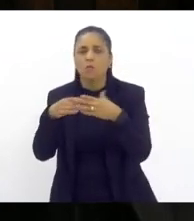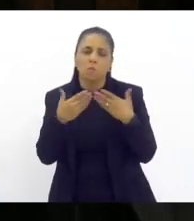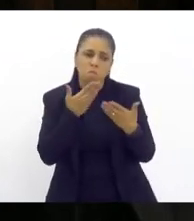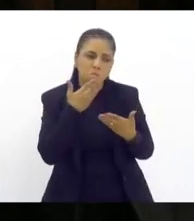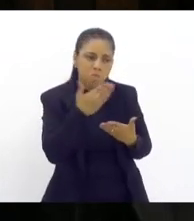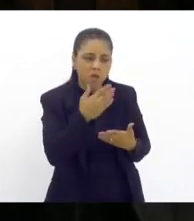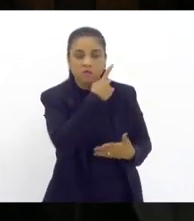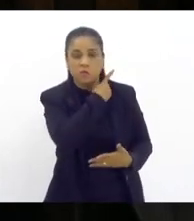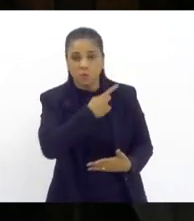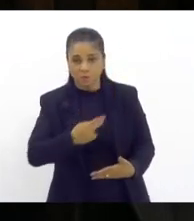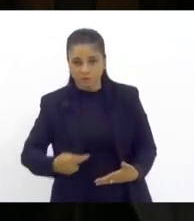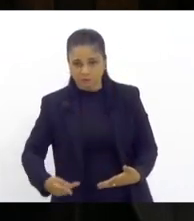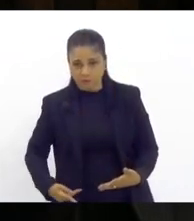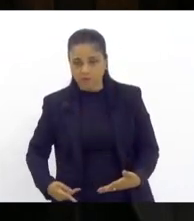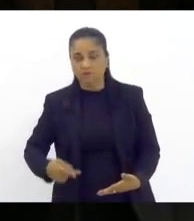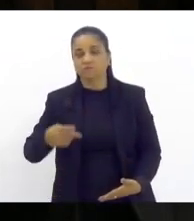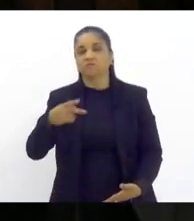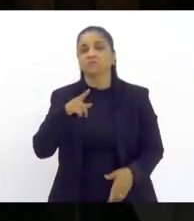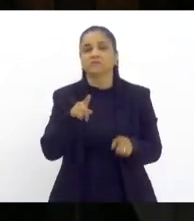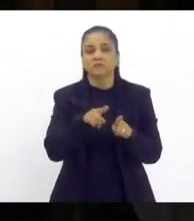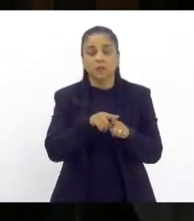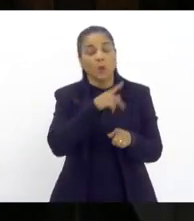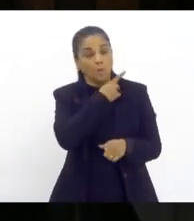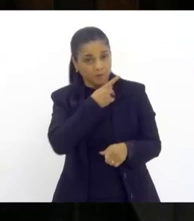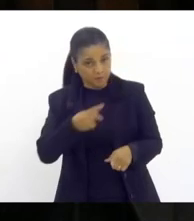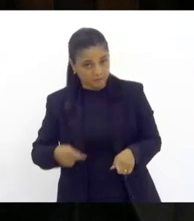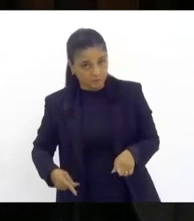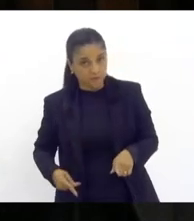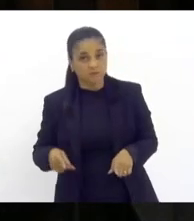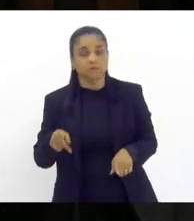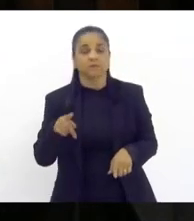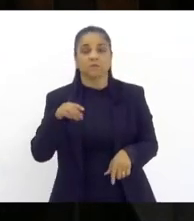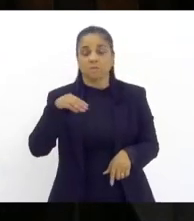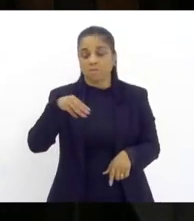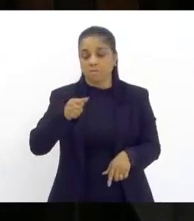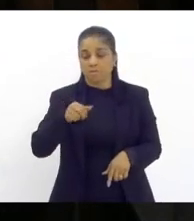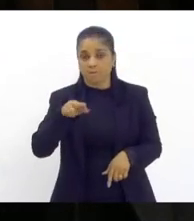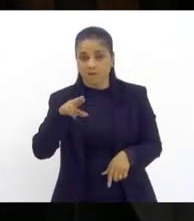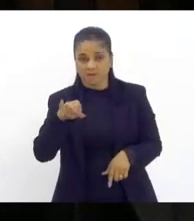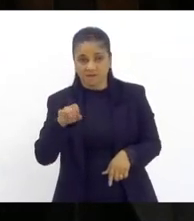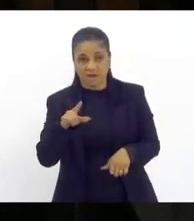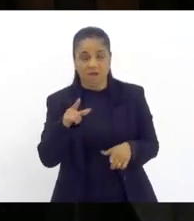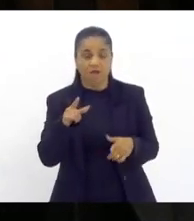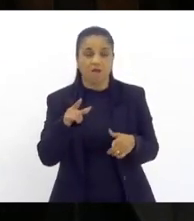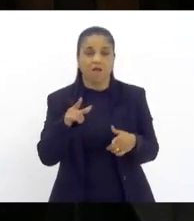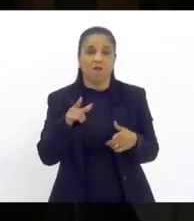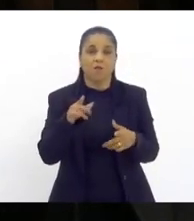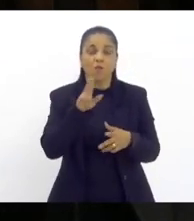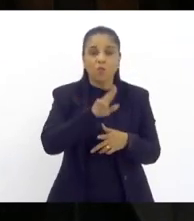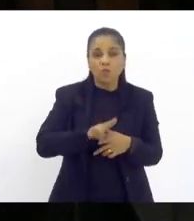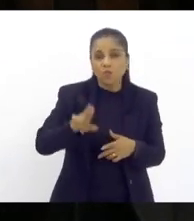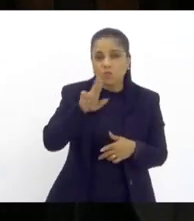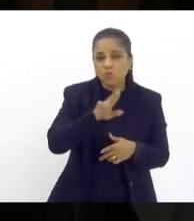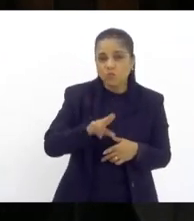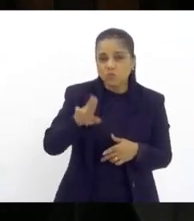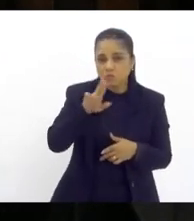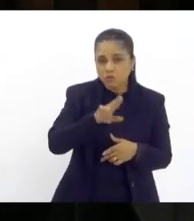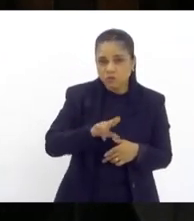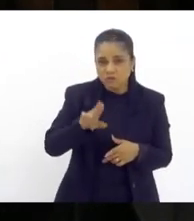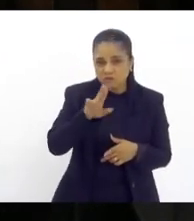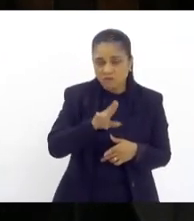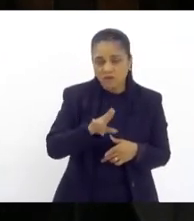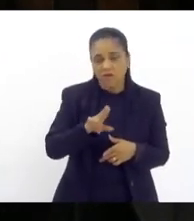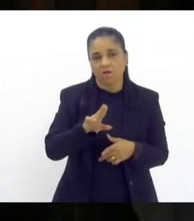também, Rodrigo Bacelar, no sentido de que possamos, de alguma forma, ou utilizarmos o dispositivo já